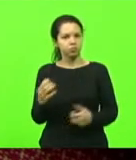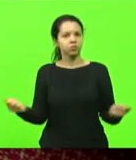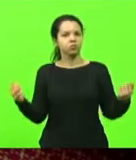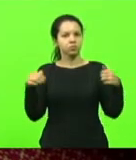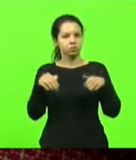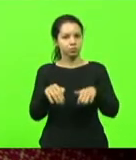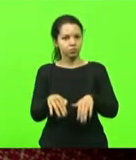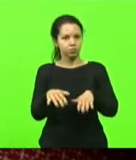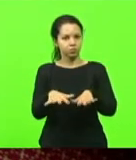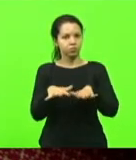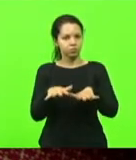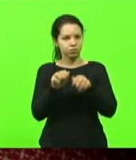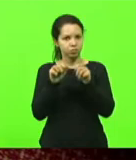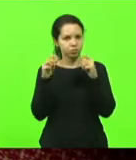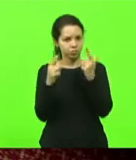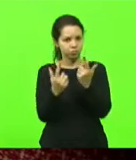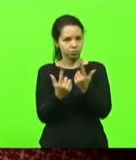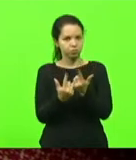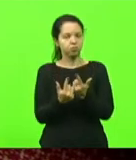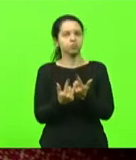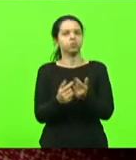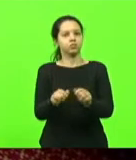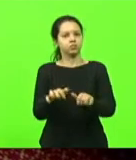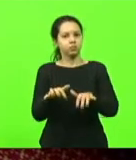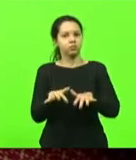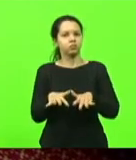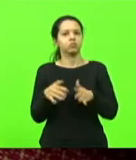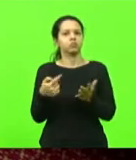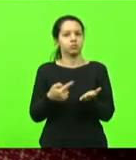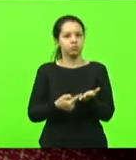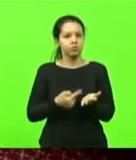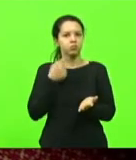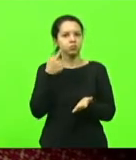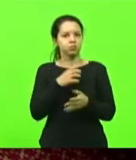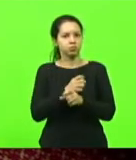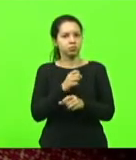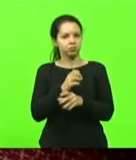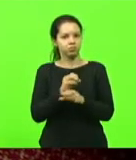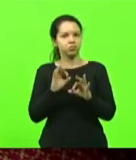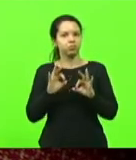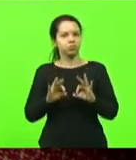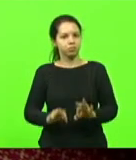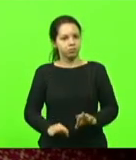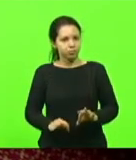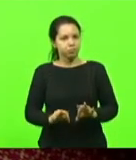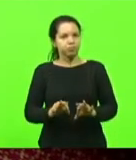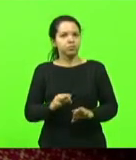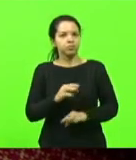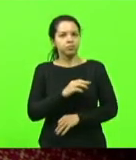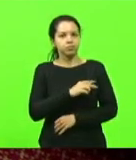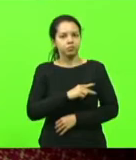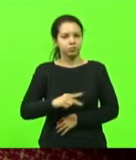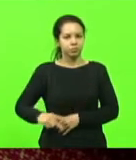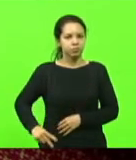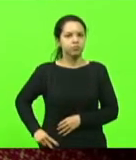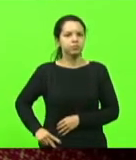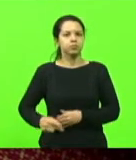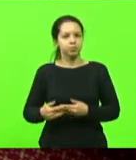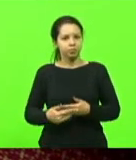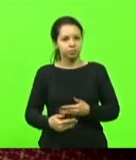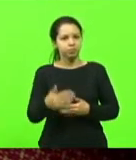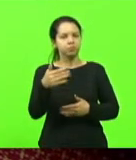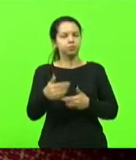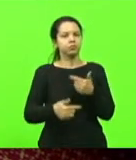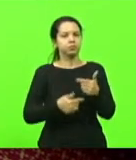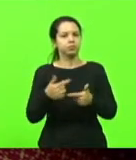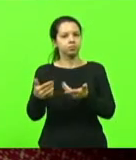Assembleia Legislativa em sessão ordinária. Havendo o quórum regimental, o senhor presidente declarou aberto os trabalhos e